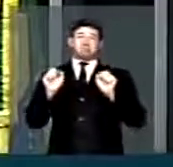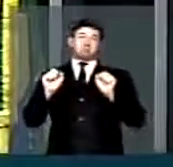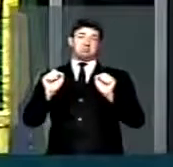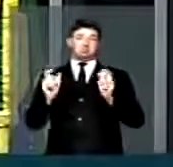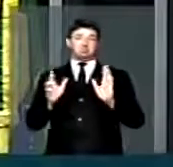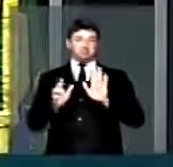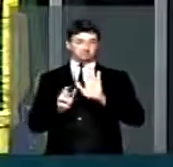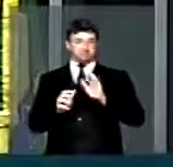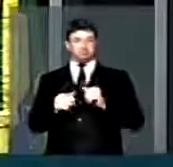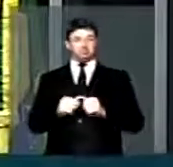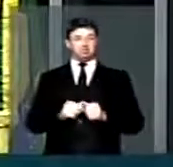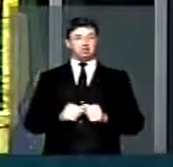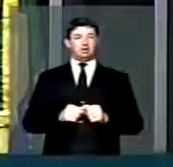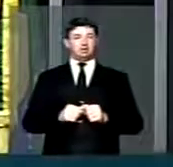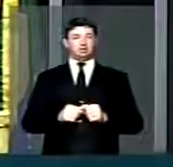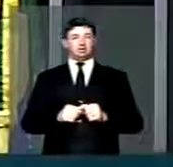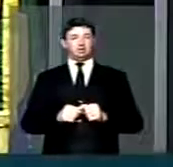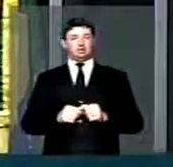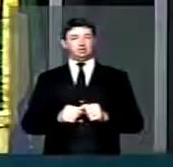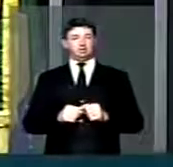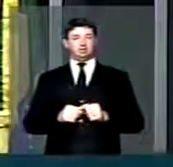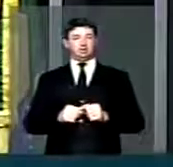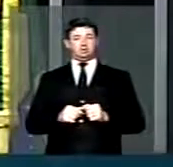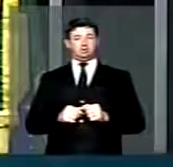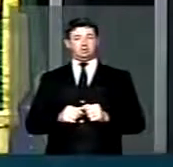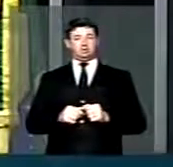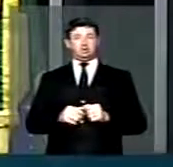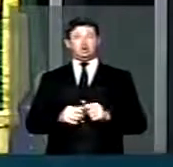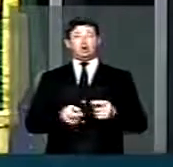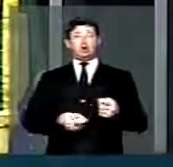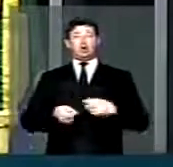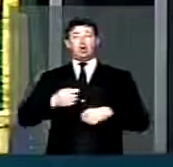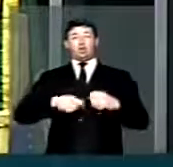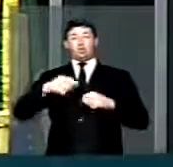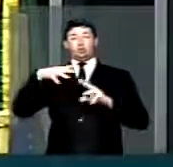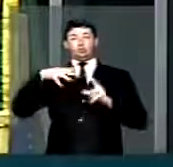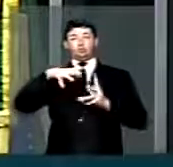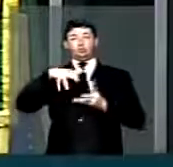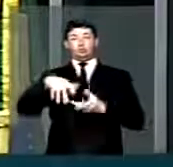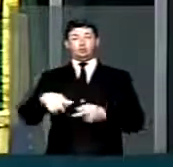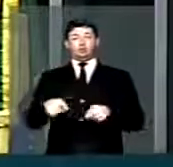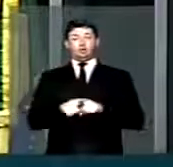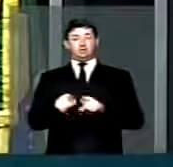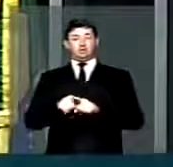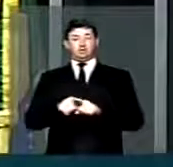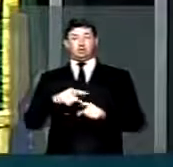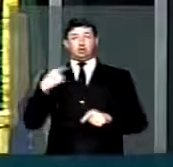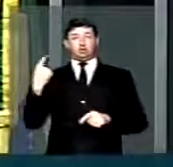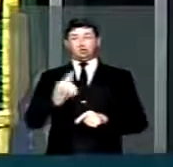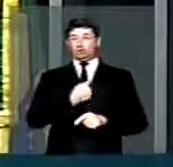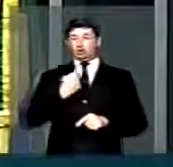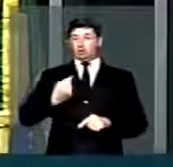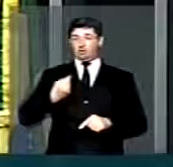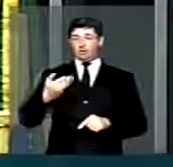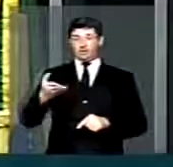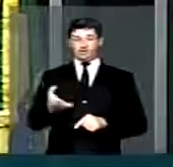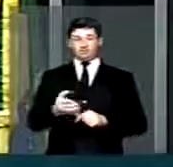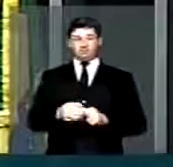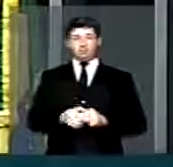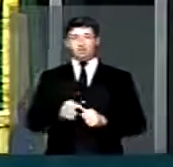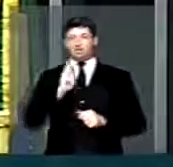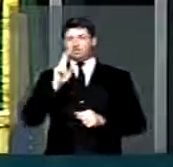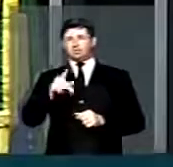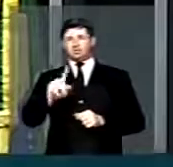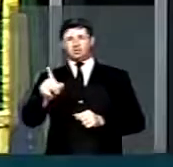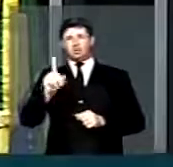Se a gente olhar para o comércio mundial e o nosso tamanho, a nossa participação nesse comércio mundial, a resposta é não,